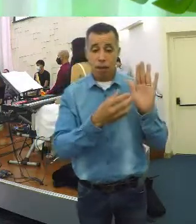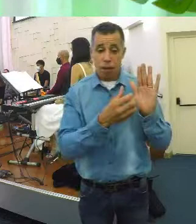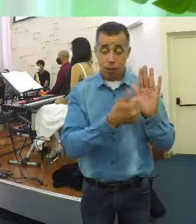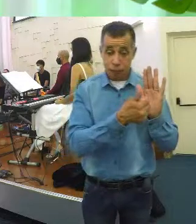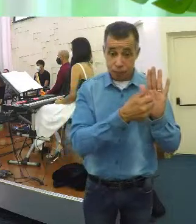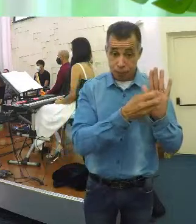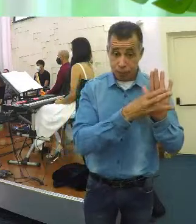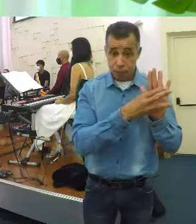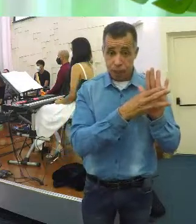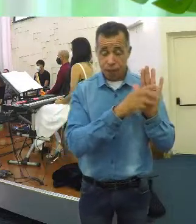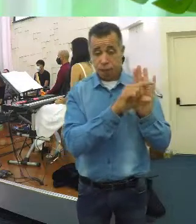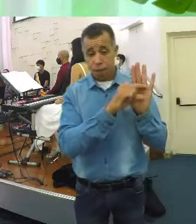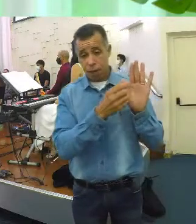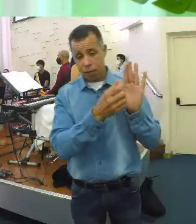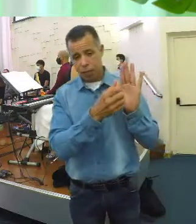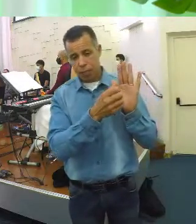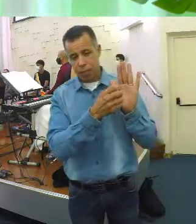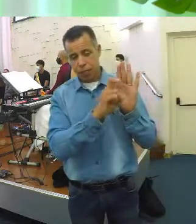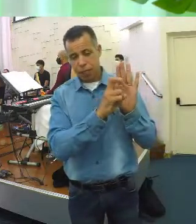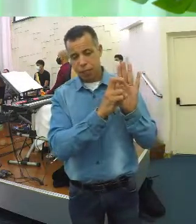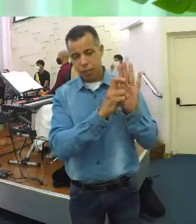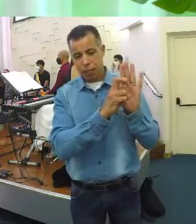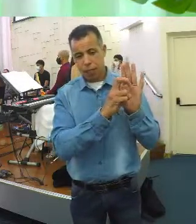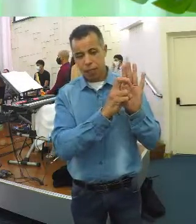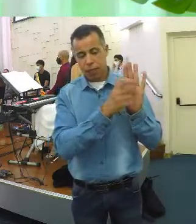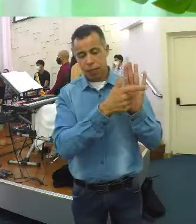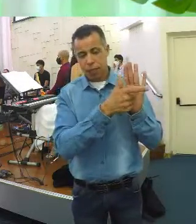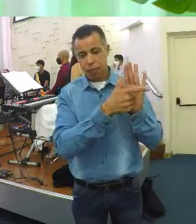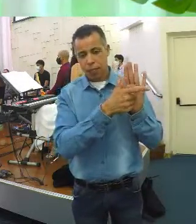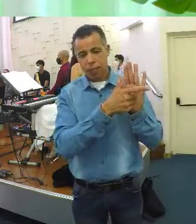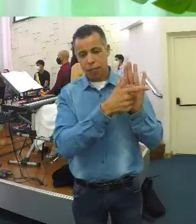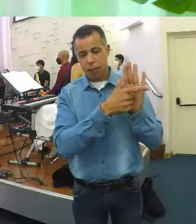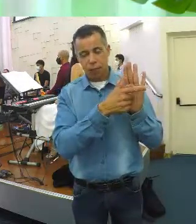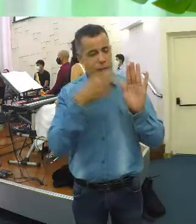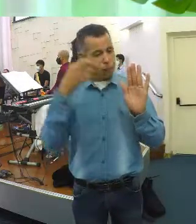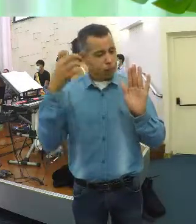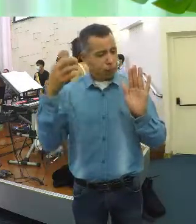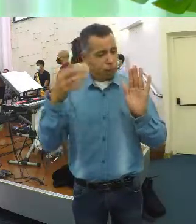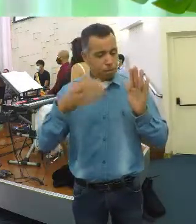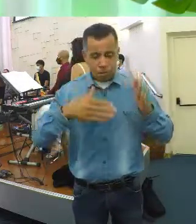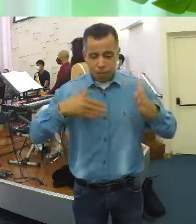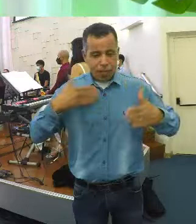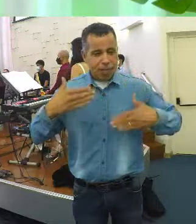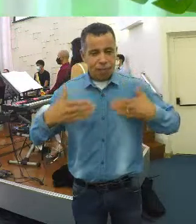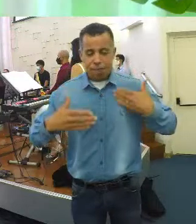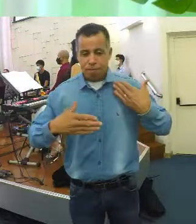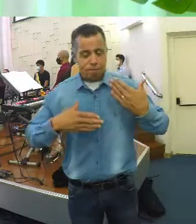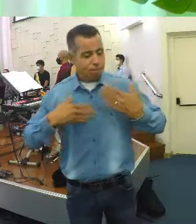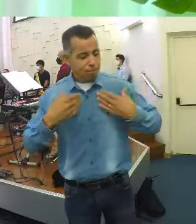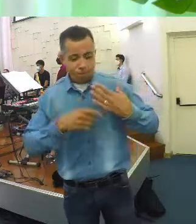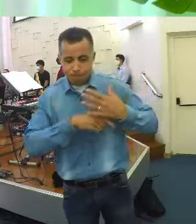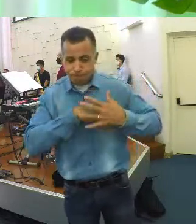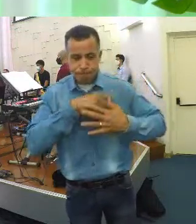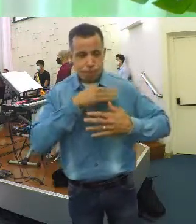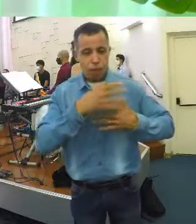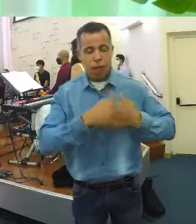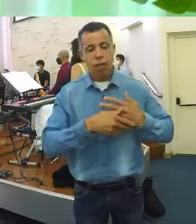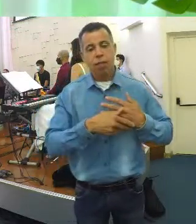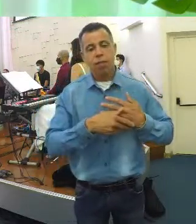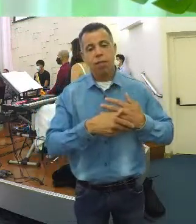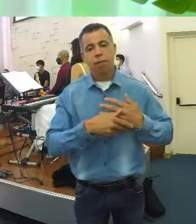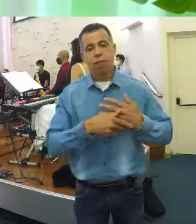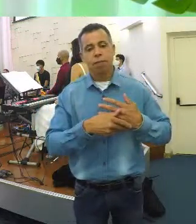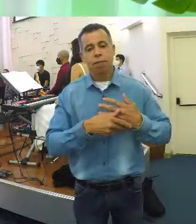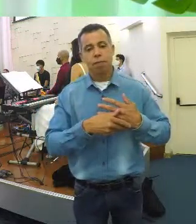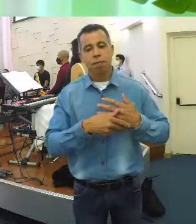verso 52, essa alegria transbordante daqueles que tinham o Espírito Santo nos diz? A palavra na